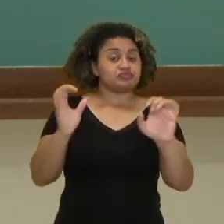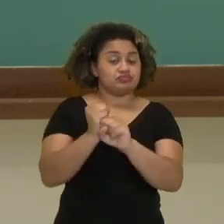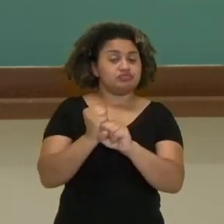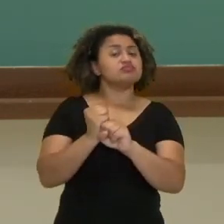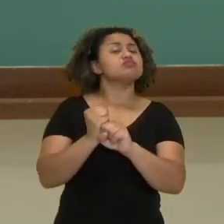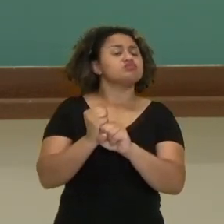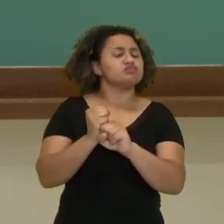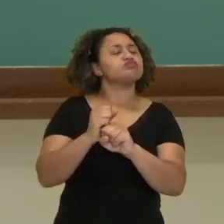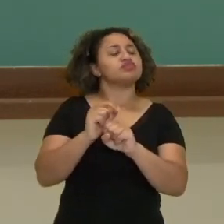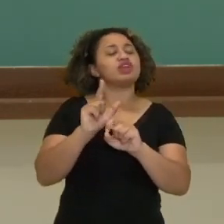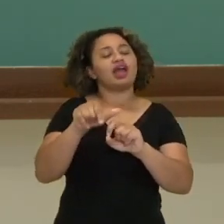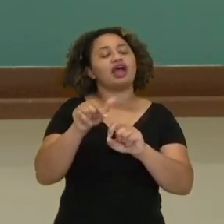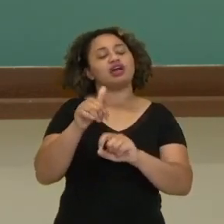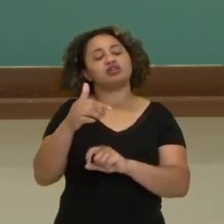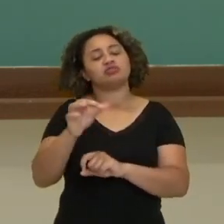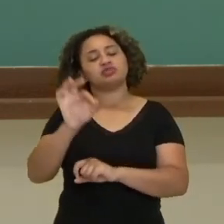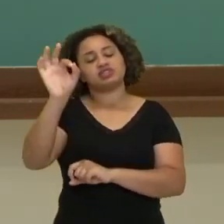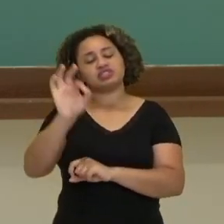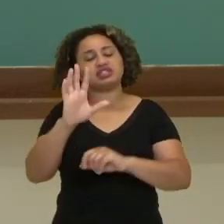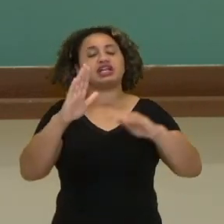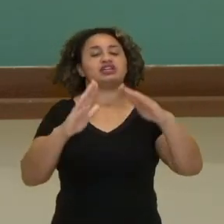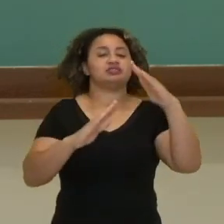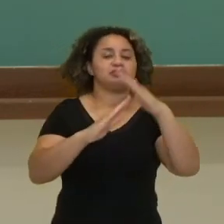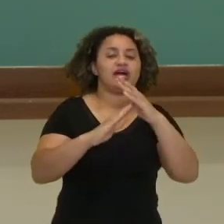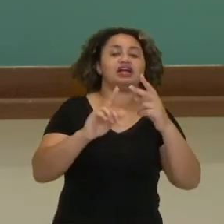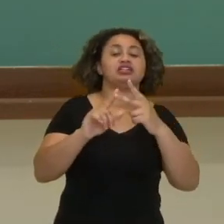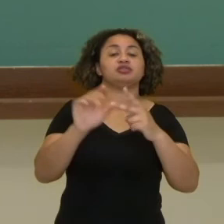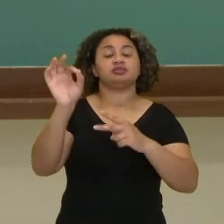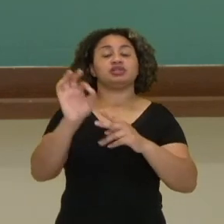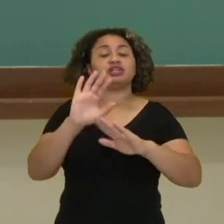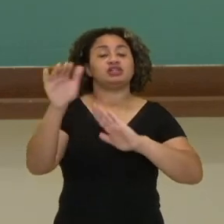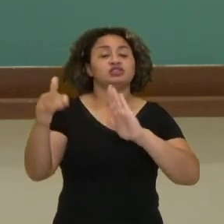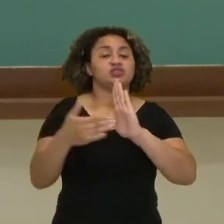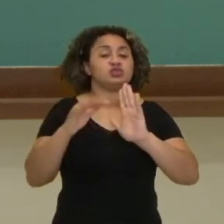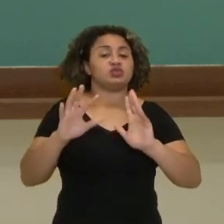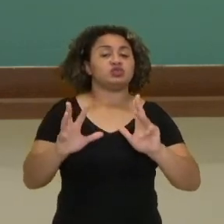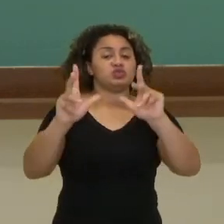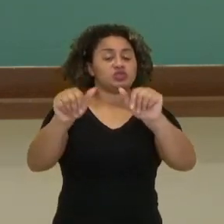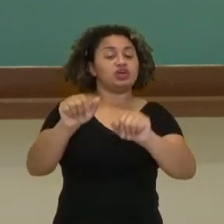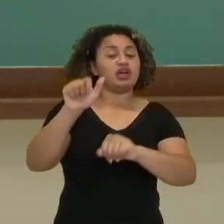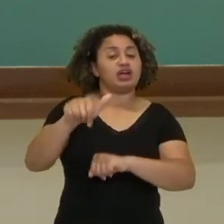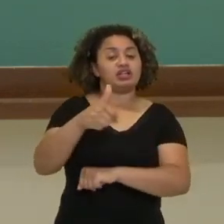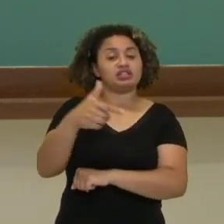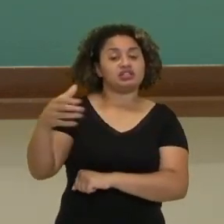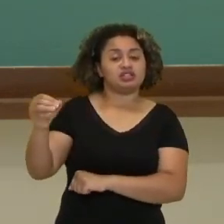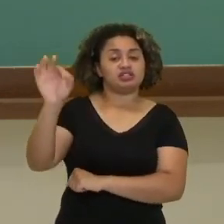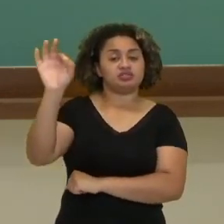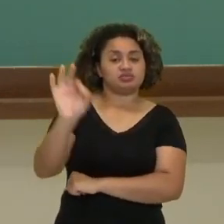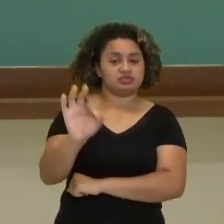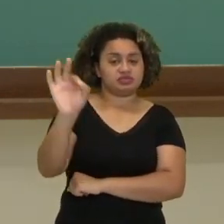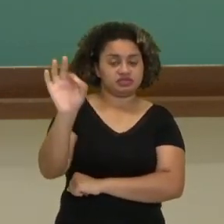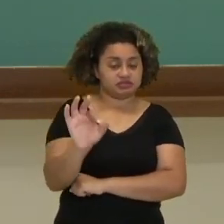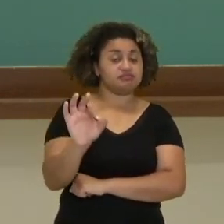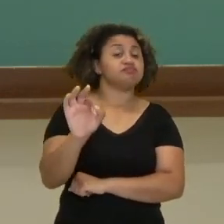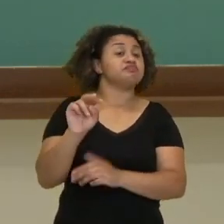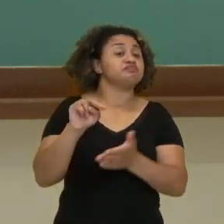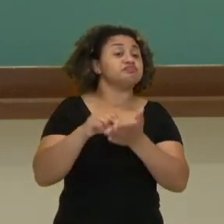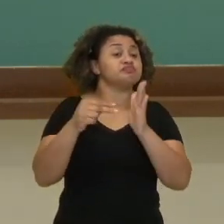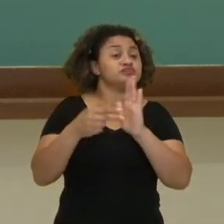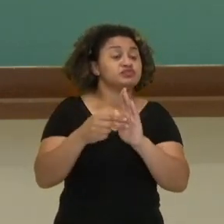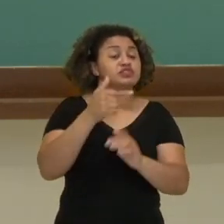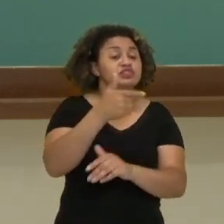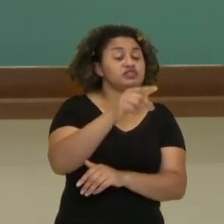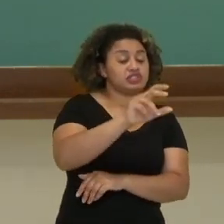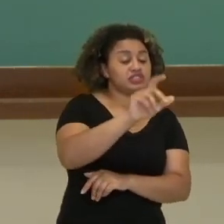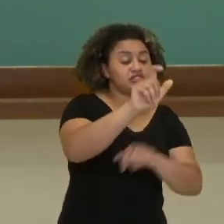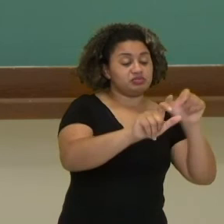porcentagem máxima, porcentagem total, eu estou me referindo a 100%. Então, significa que os